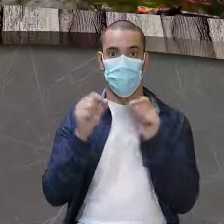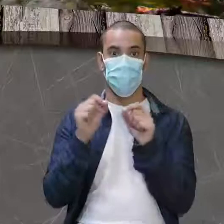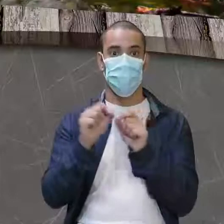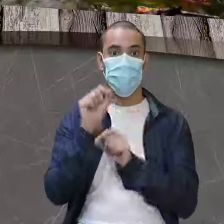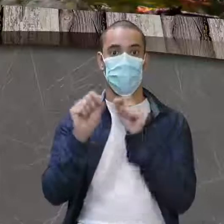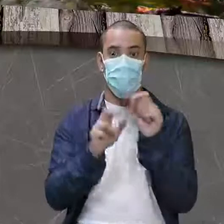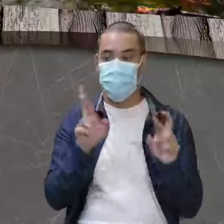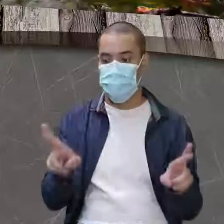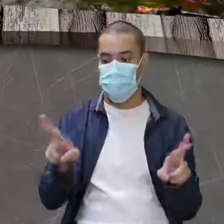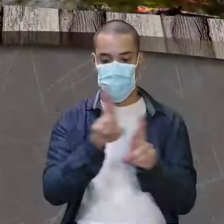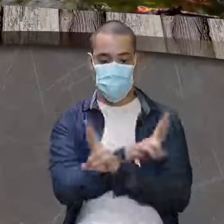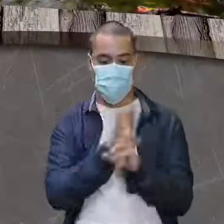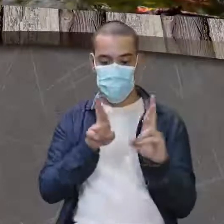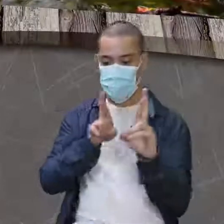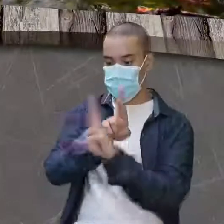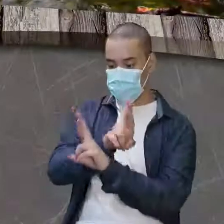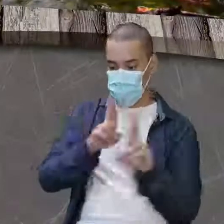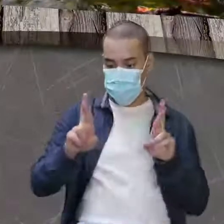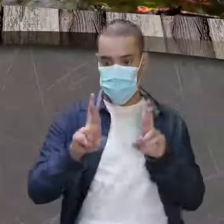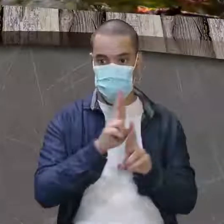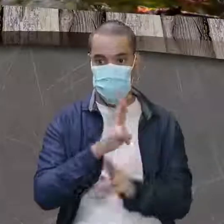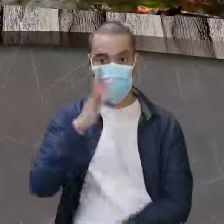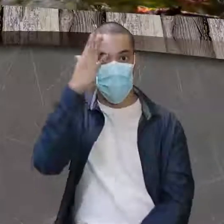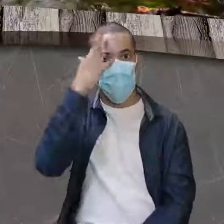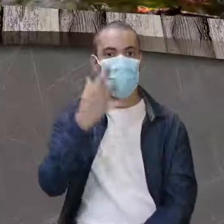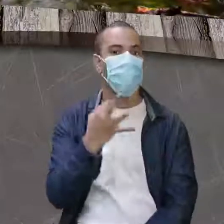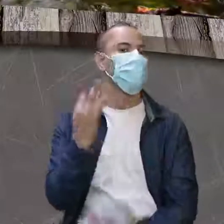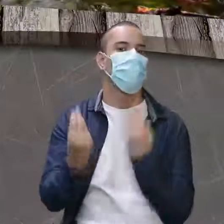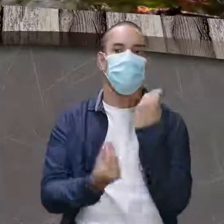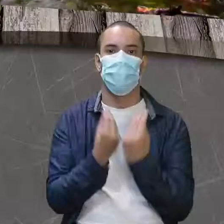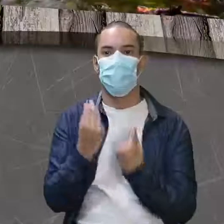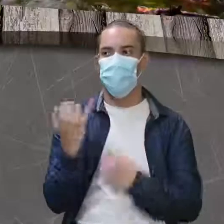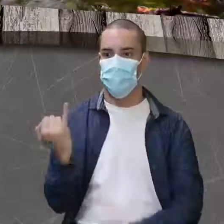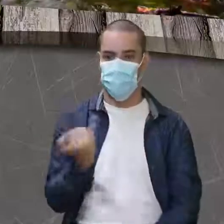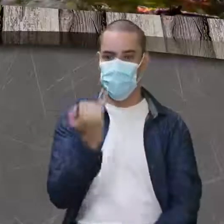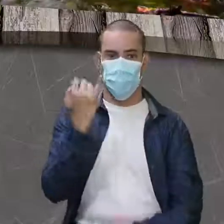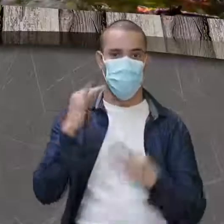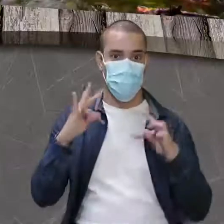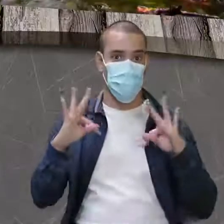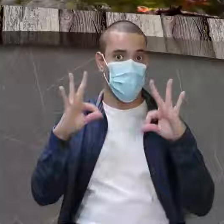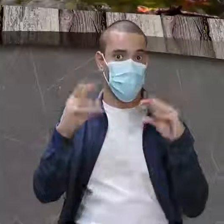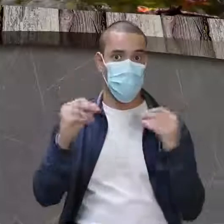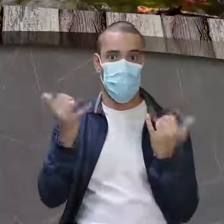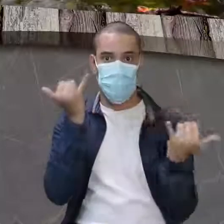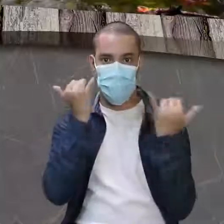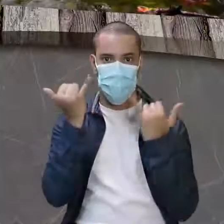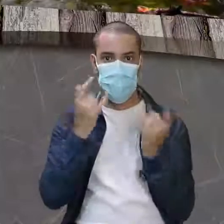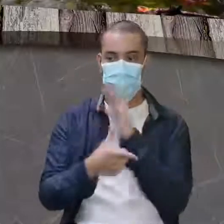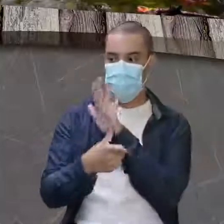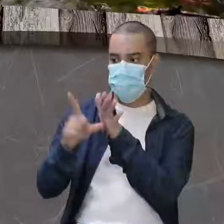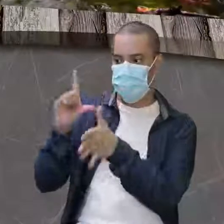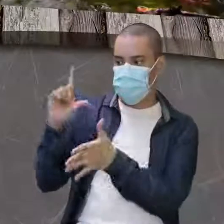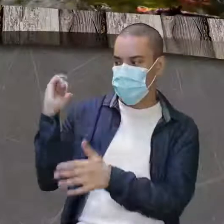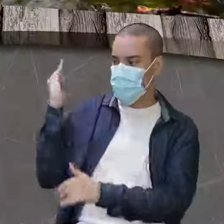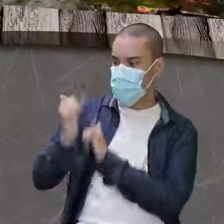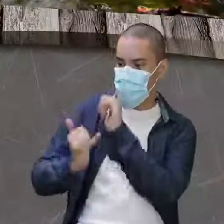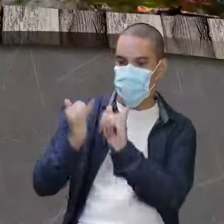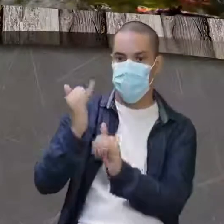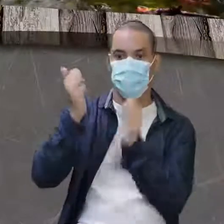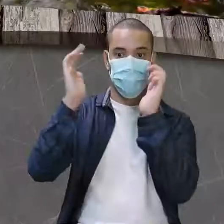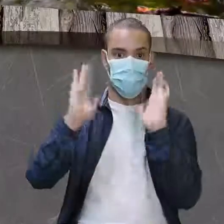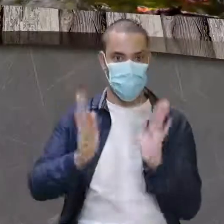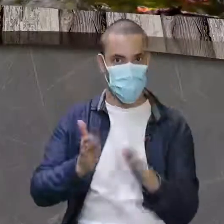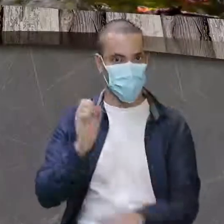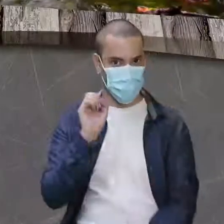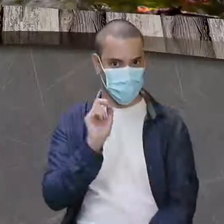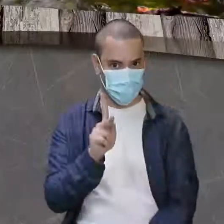essas relações e compreender como que é importante todas essas informações que nós vimos anteriormente. Ok?